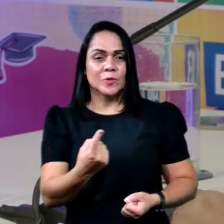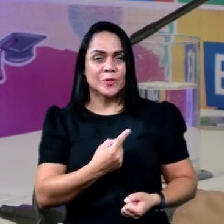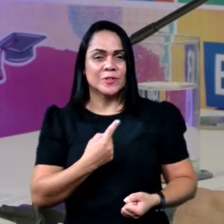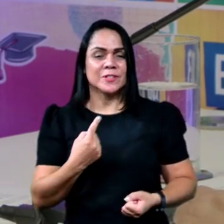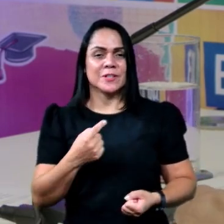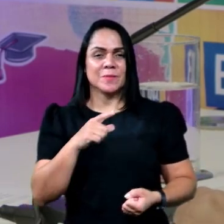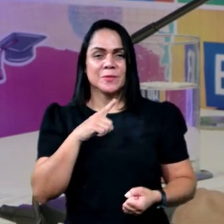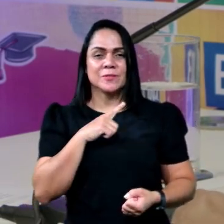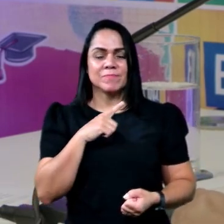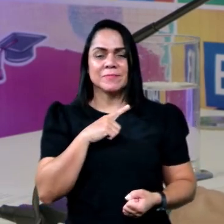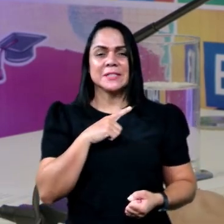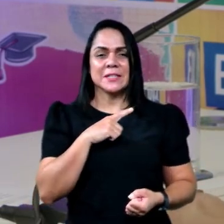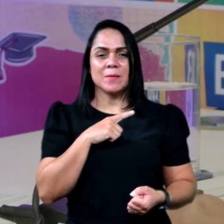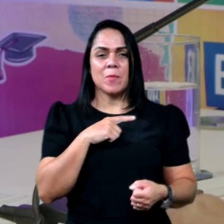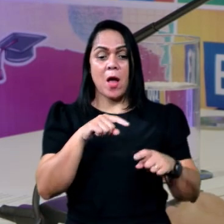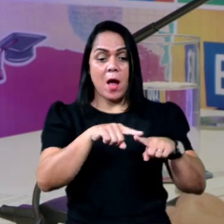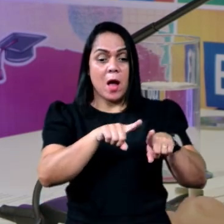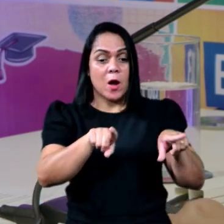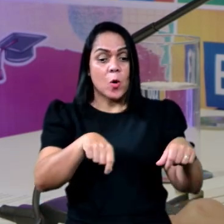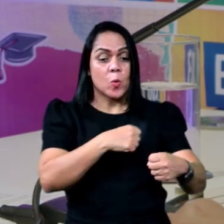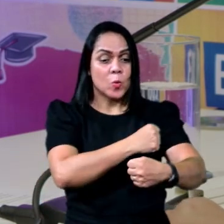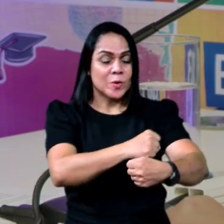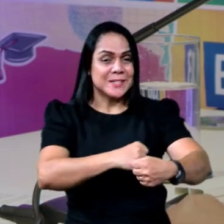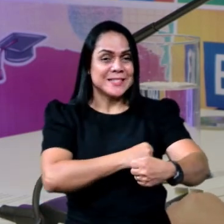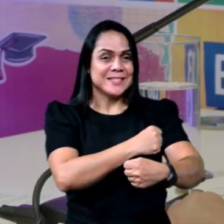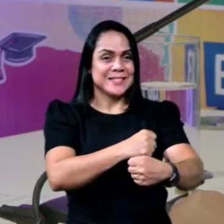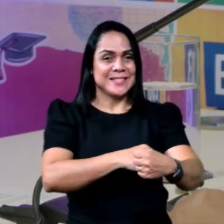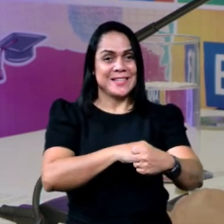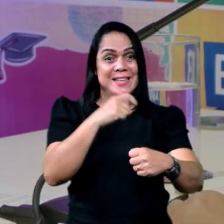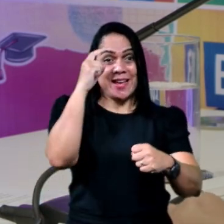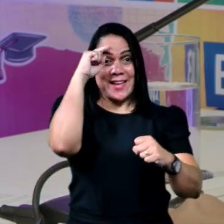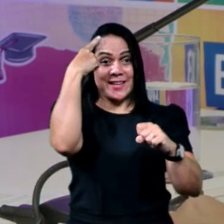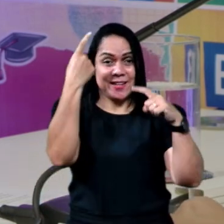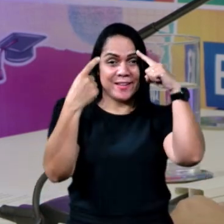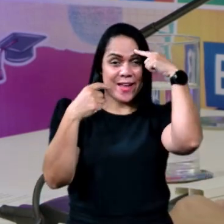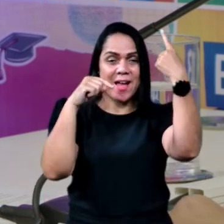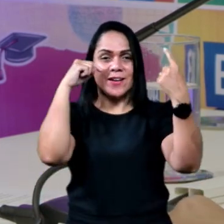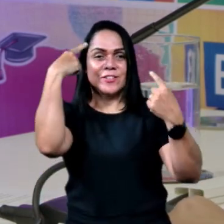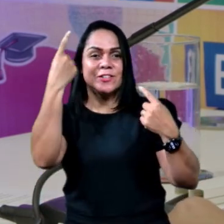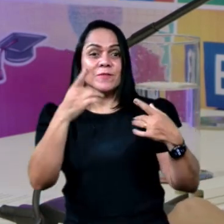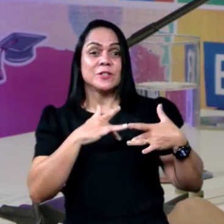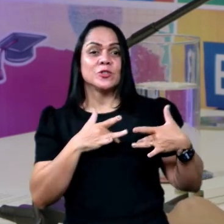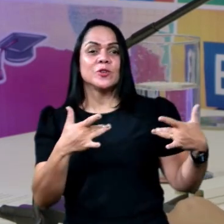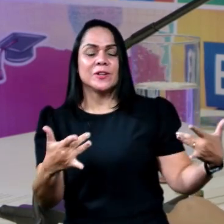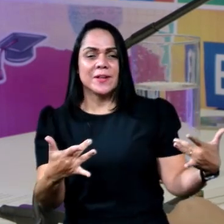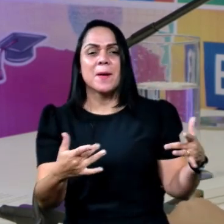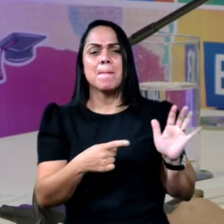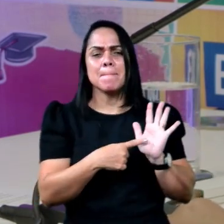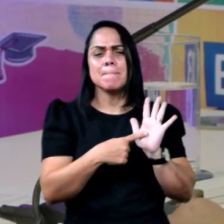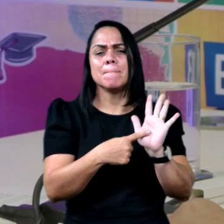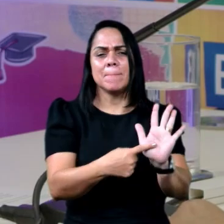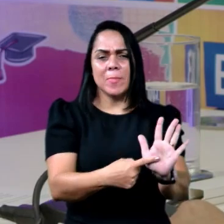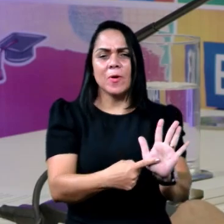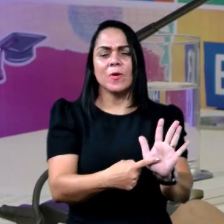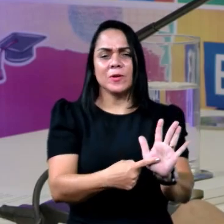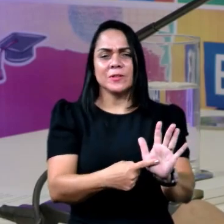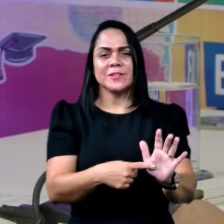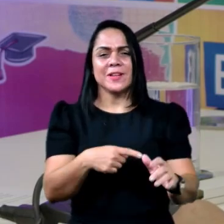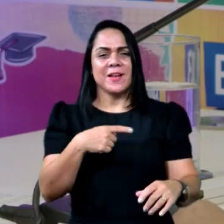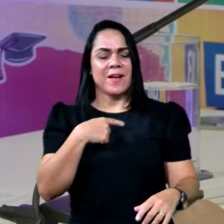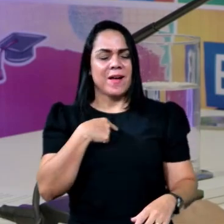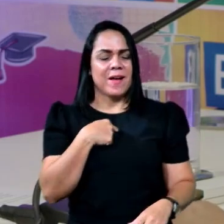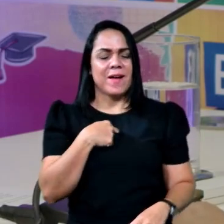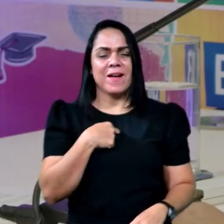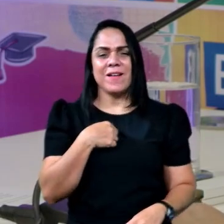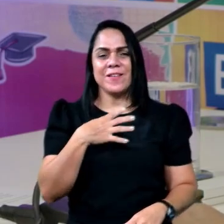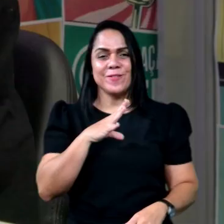cozinha criativa e solidária, ela revela muito isso, né? Também. Eu sou uma fã, né, das cozinhas solidárias. O